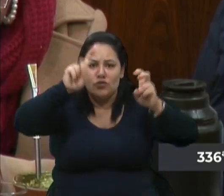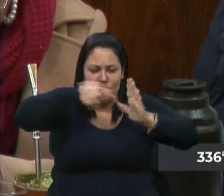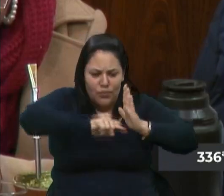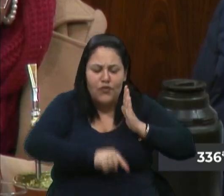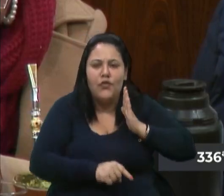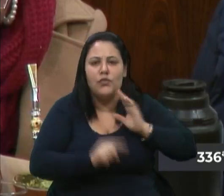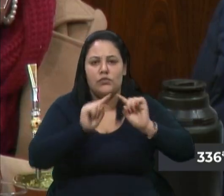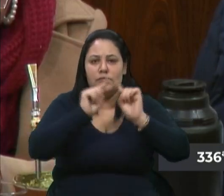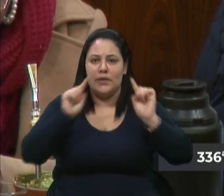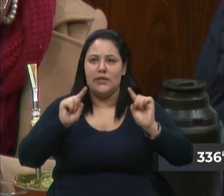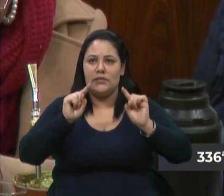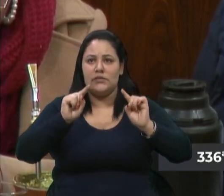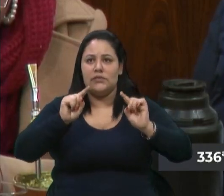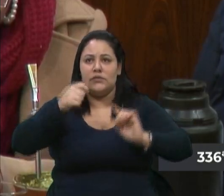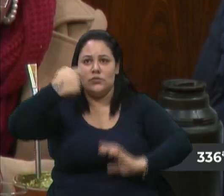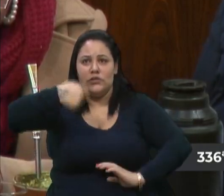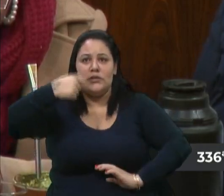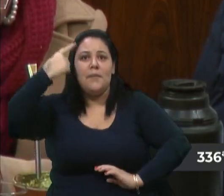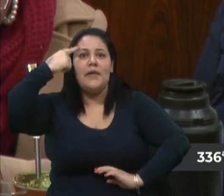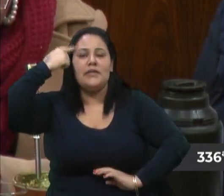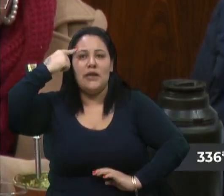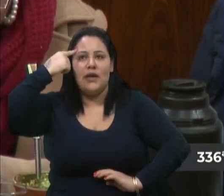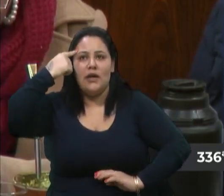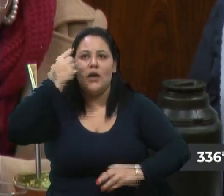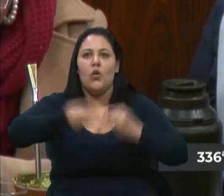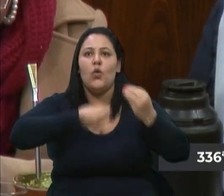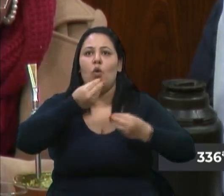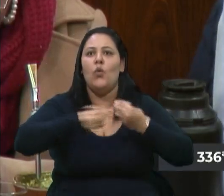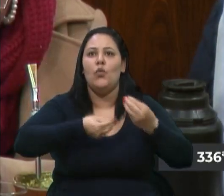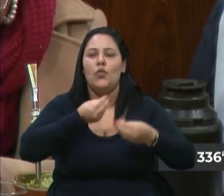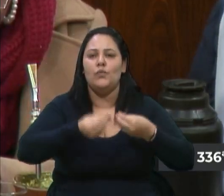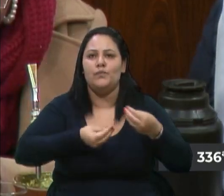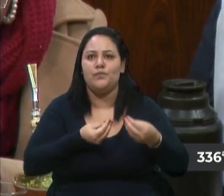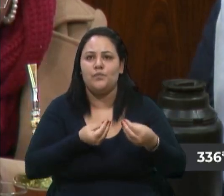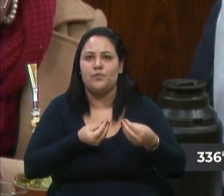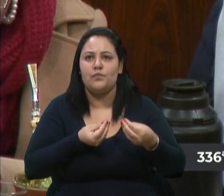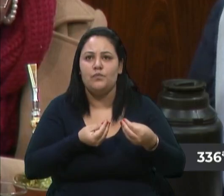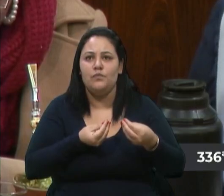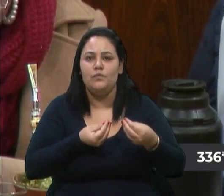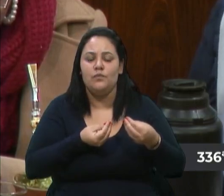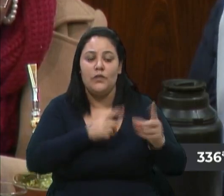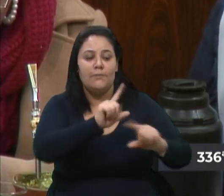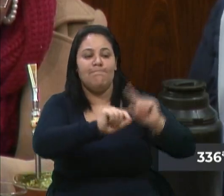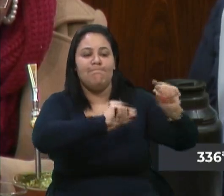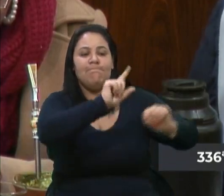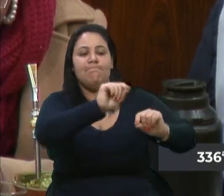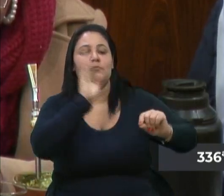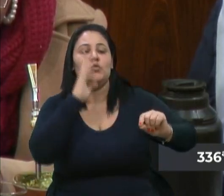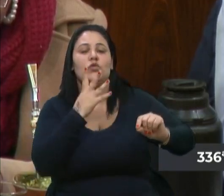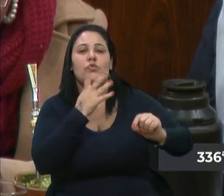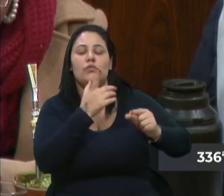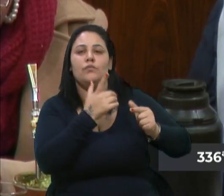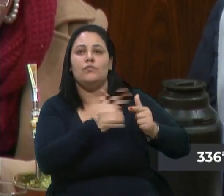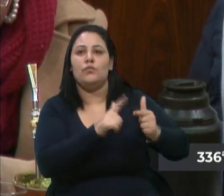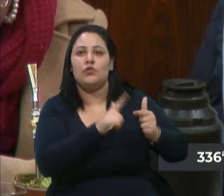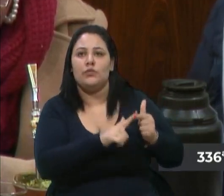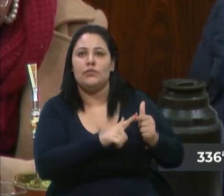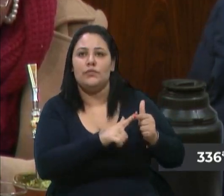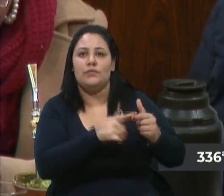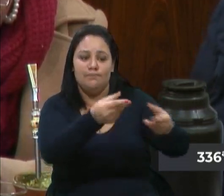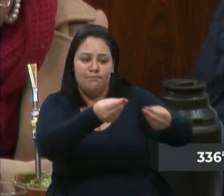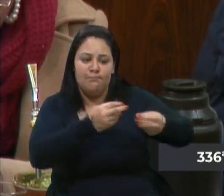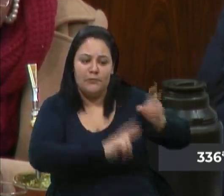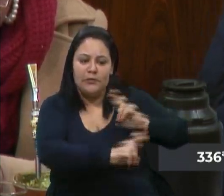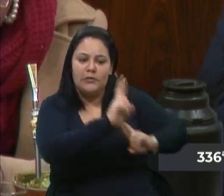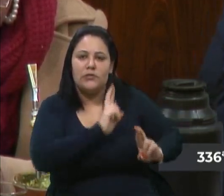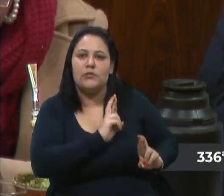enfim, nós vamos pensar concatenadamente em alternativas que vão se dar respostas